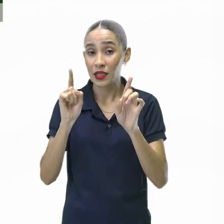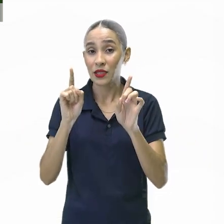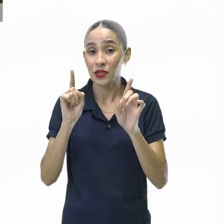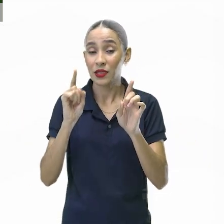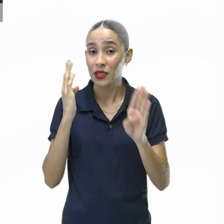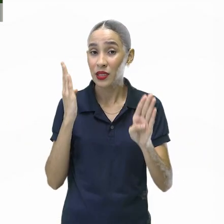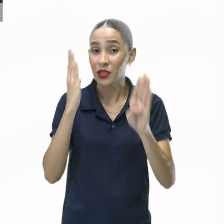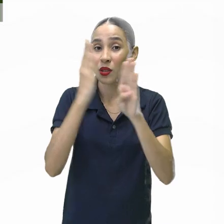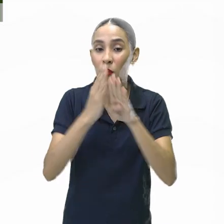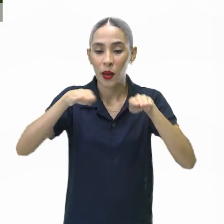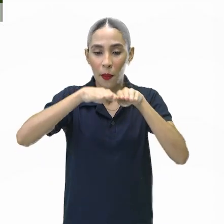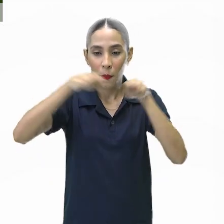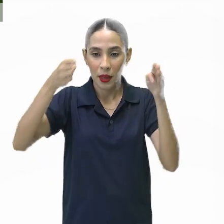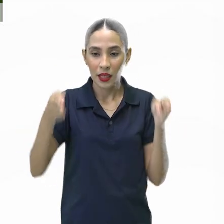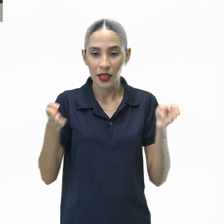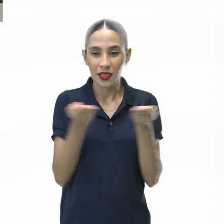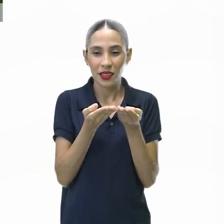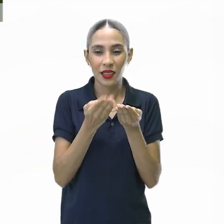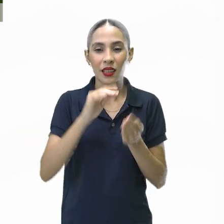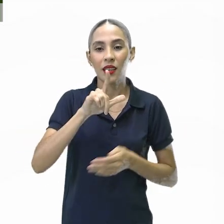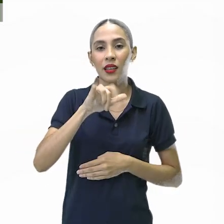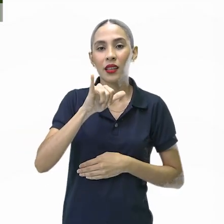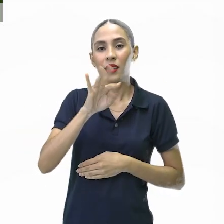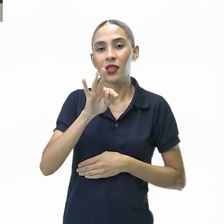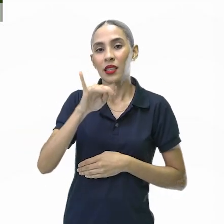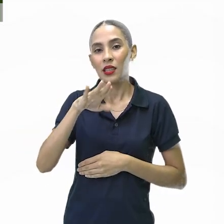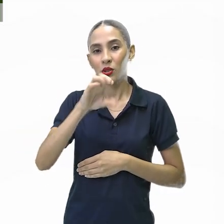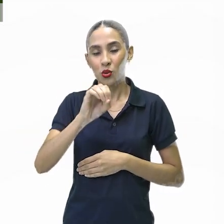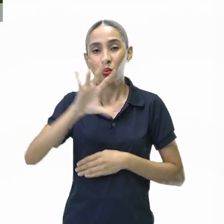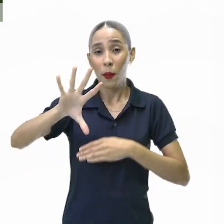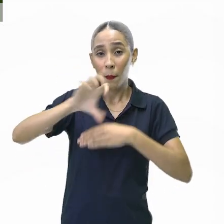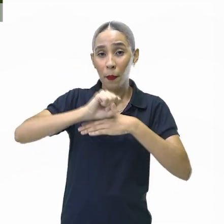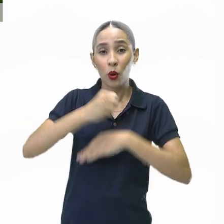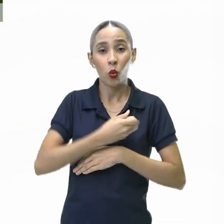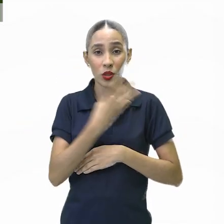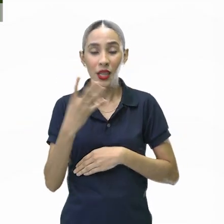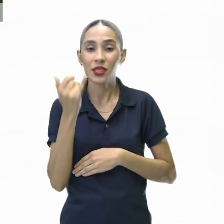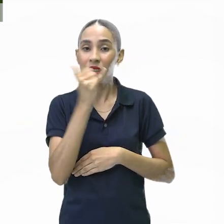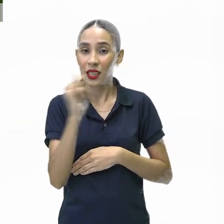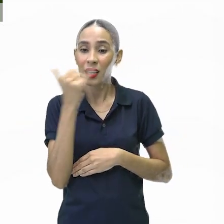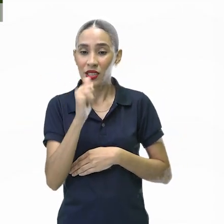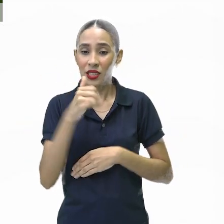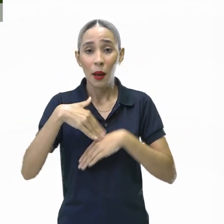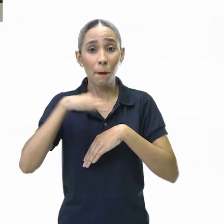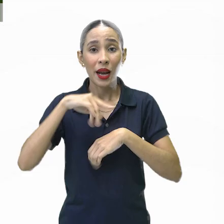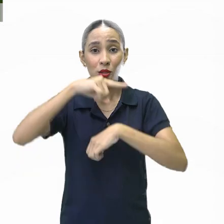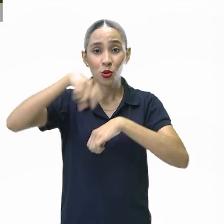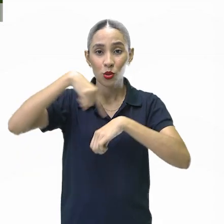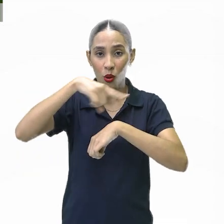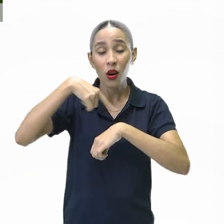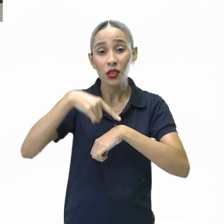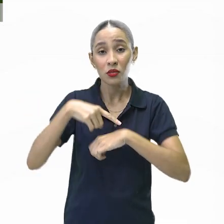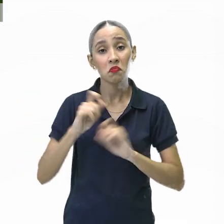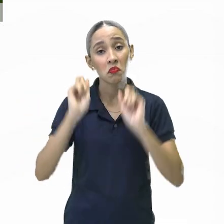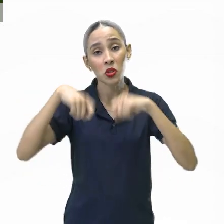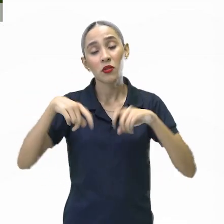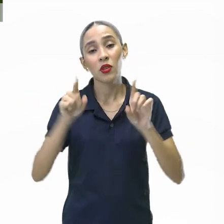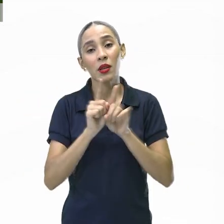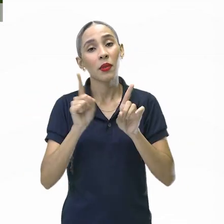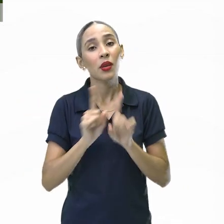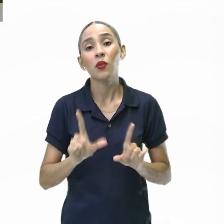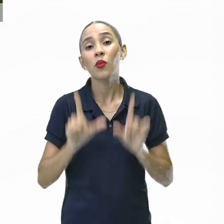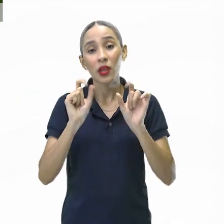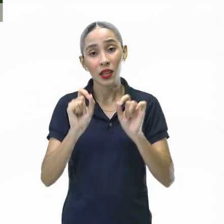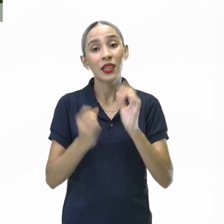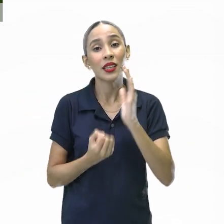que as baterias de lítio elas conseguem armazenar muita quantidade de energia por muito mais tempo, se possibilitou, então,